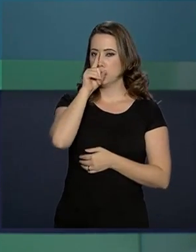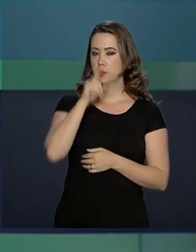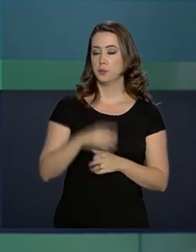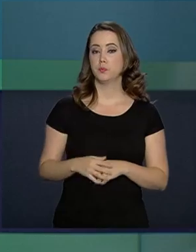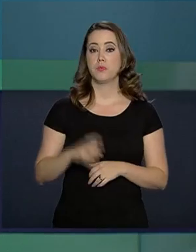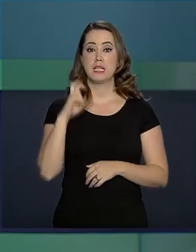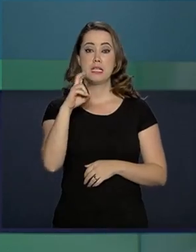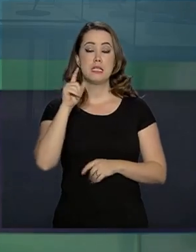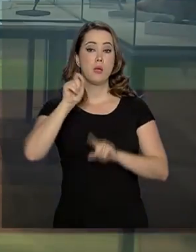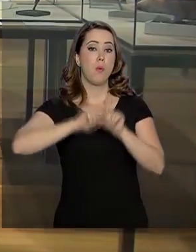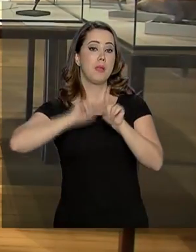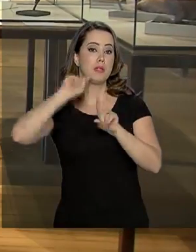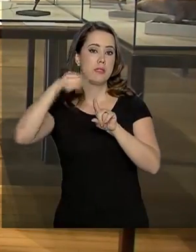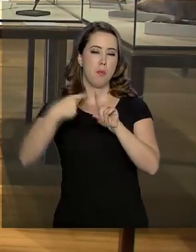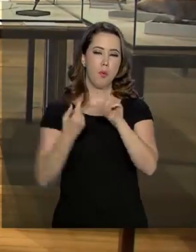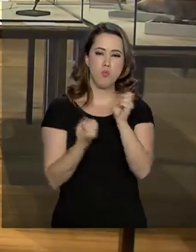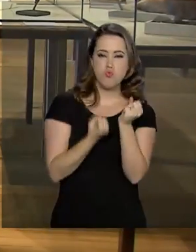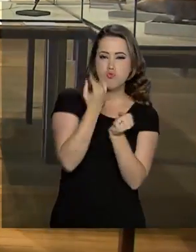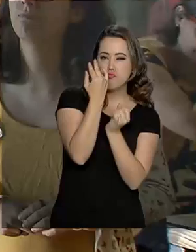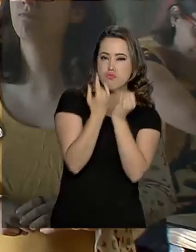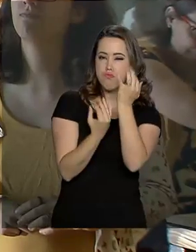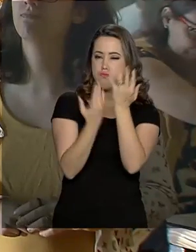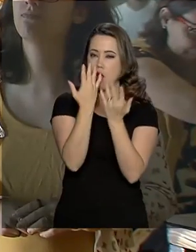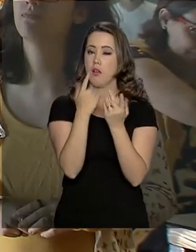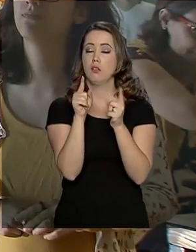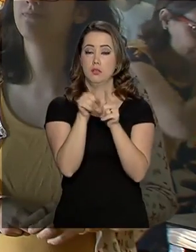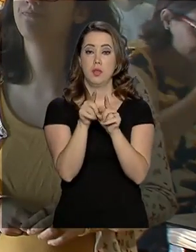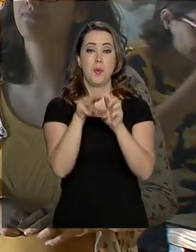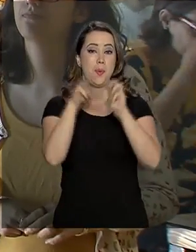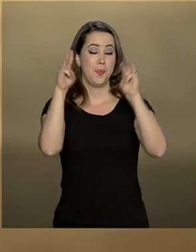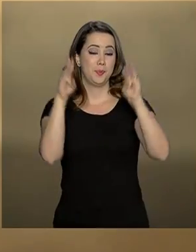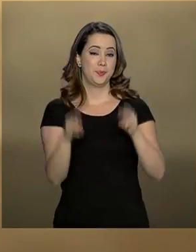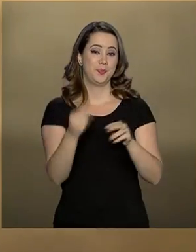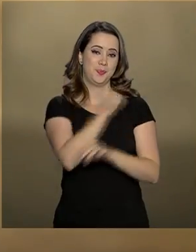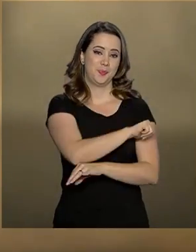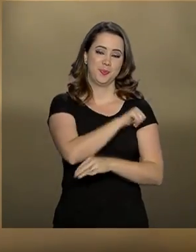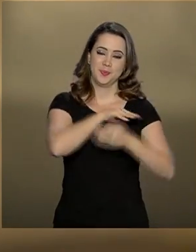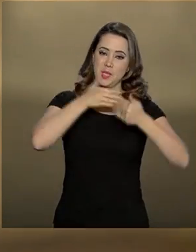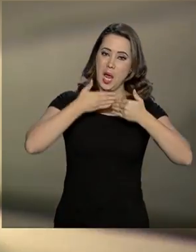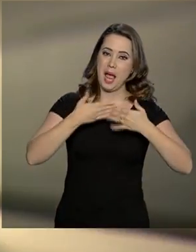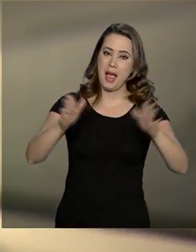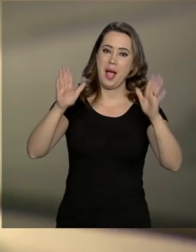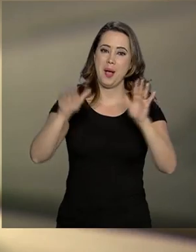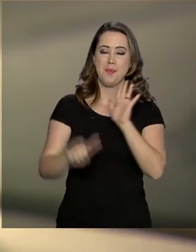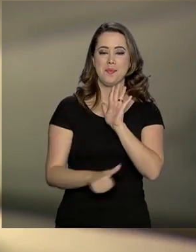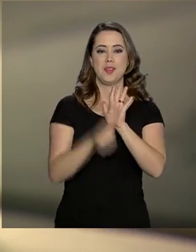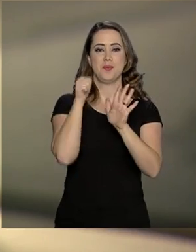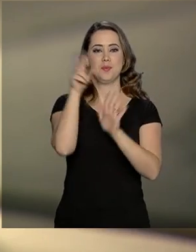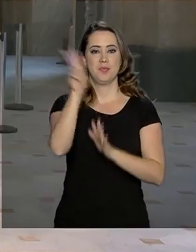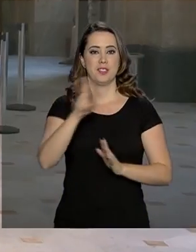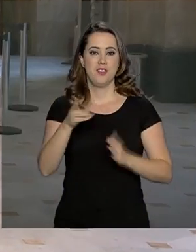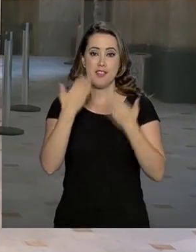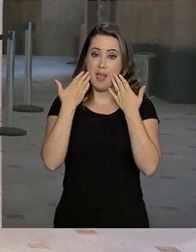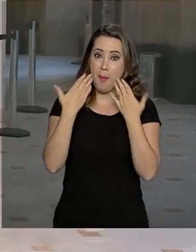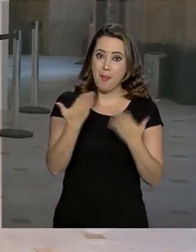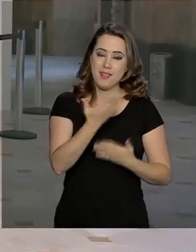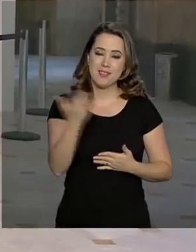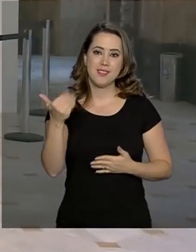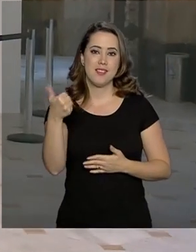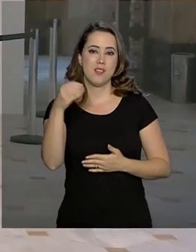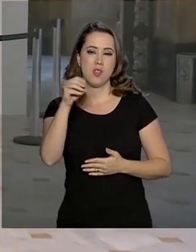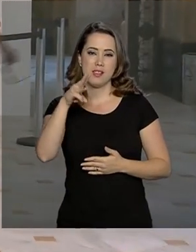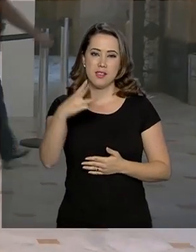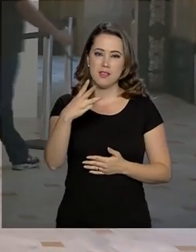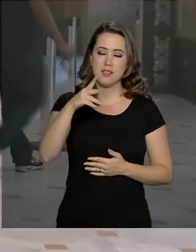E 5 meses após incêndio, o Museu Nacional do Rio de Janeiro abre ao público a primeira exposição com 103